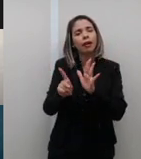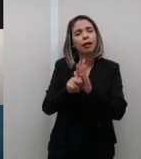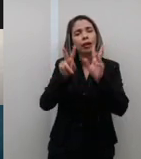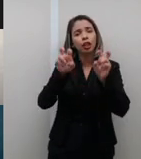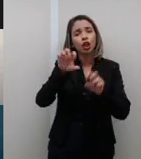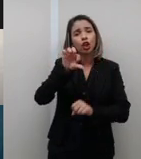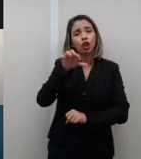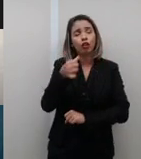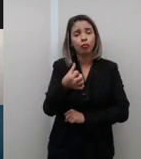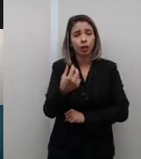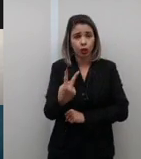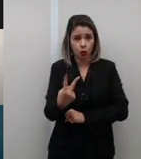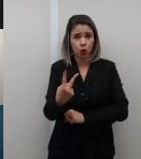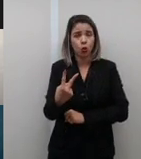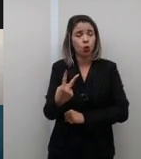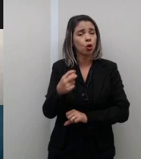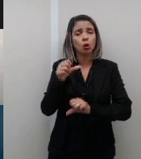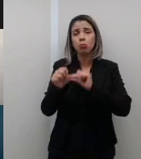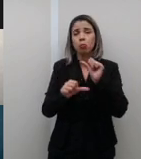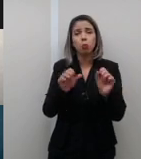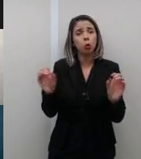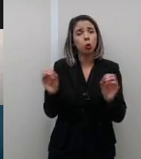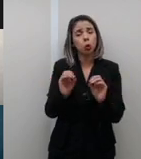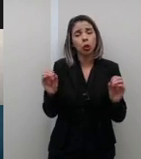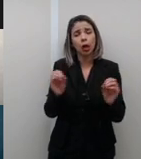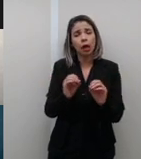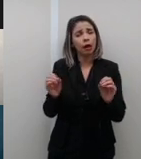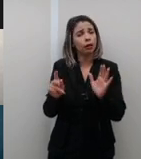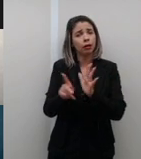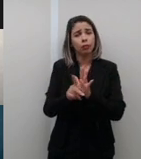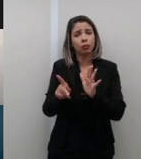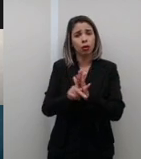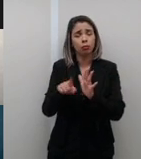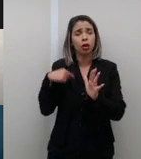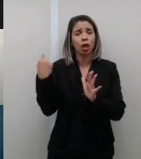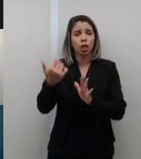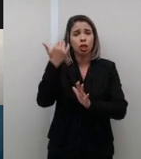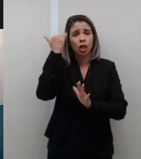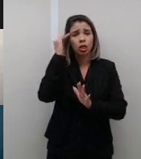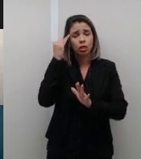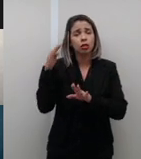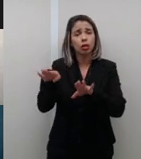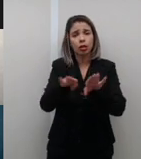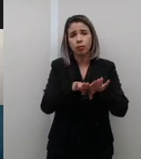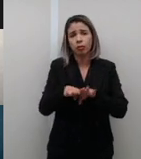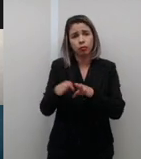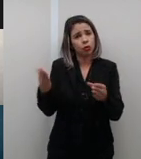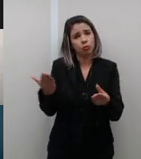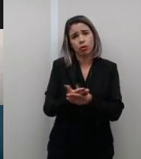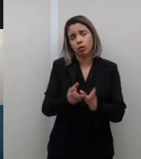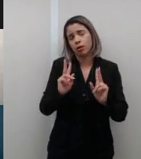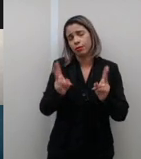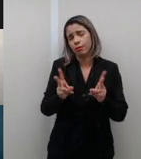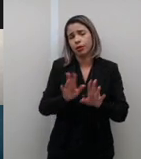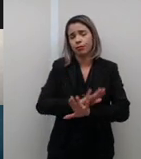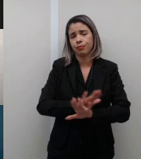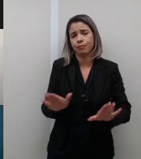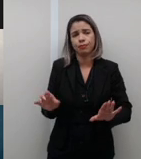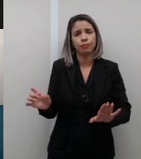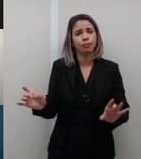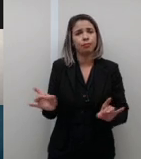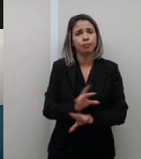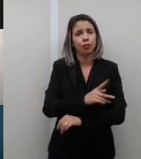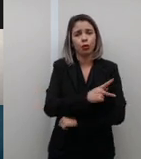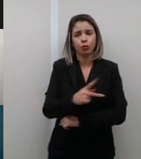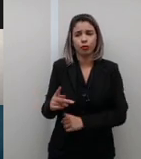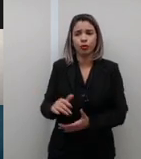Supremo não alterou entendimento desta corte na hipótese dos autos. É como voto, presidente. Também cumprimento o ministro